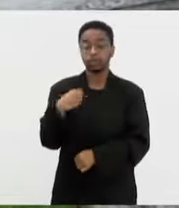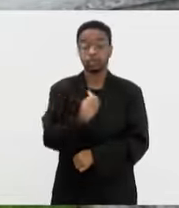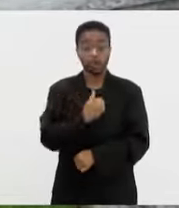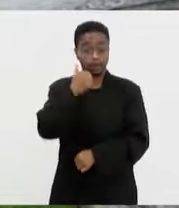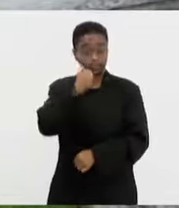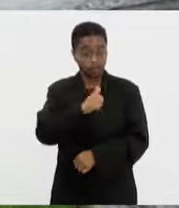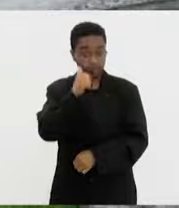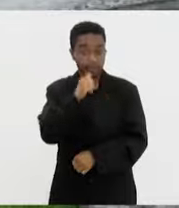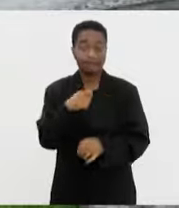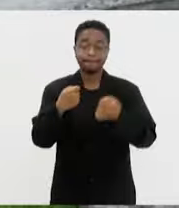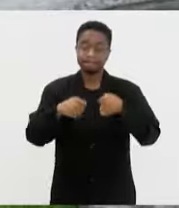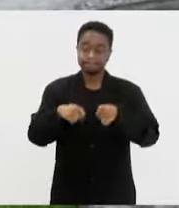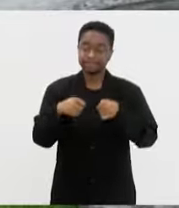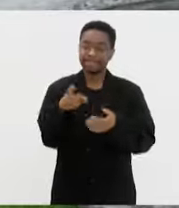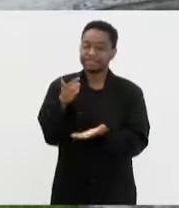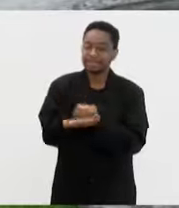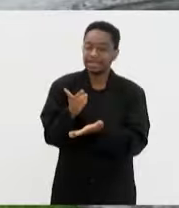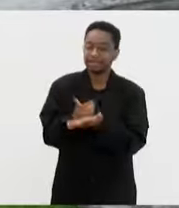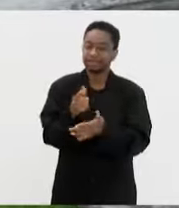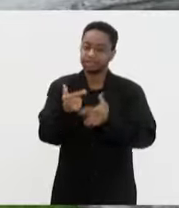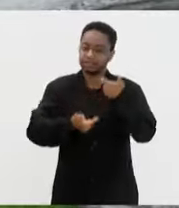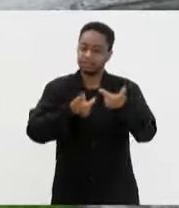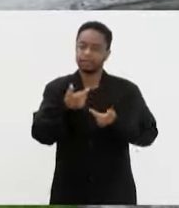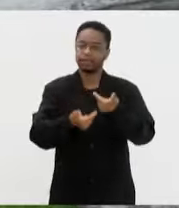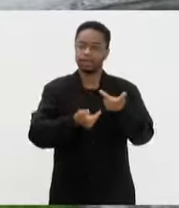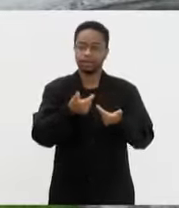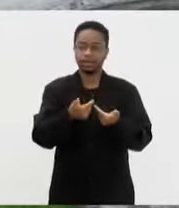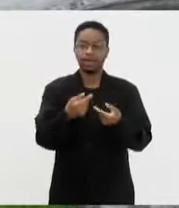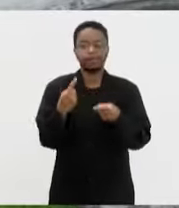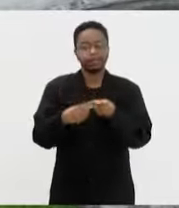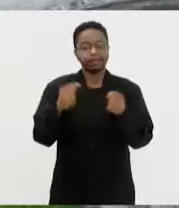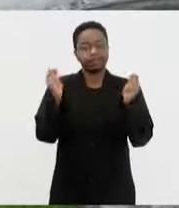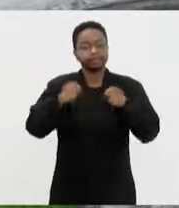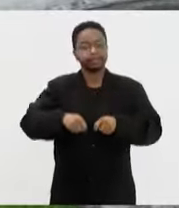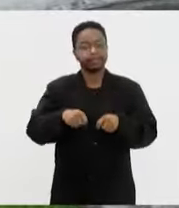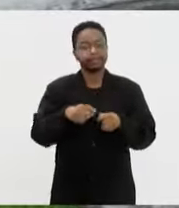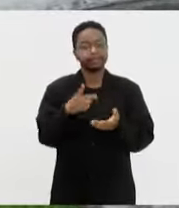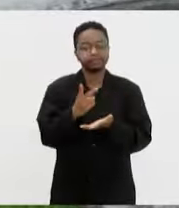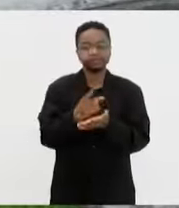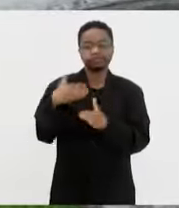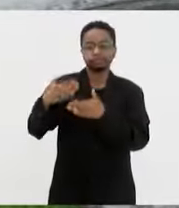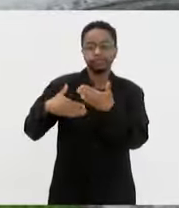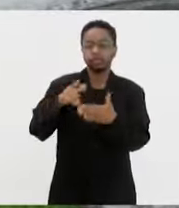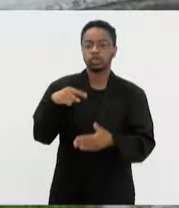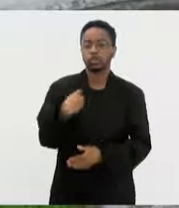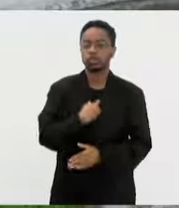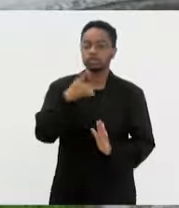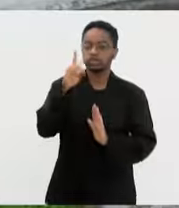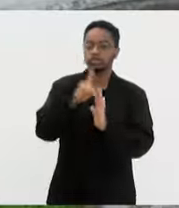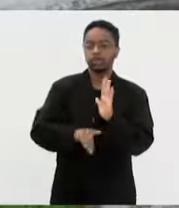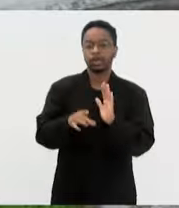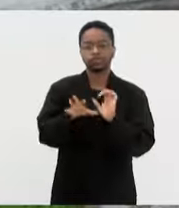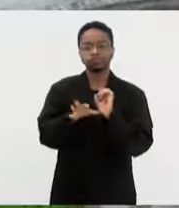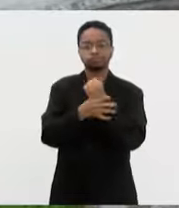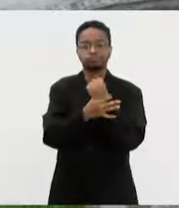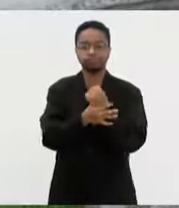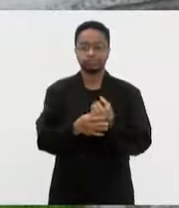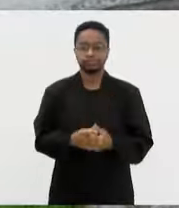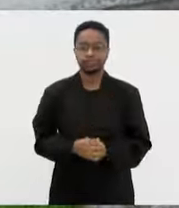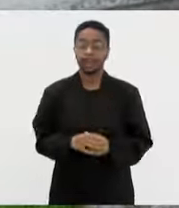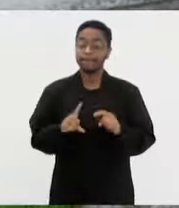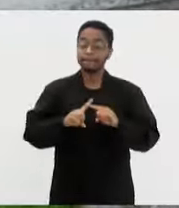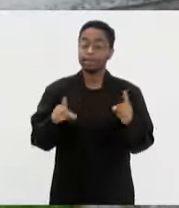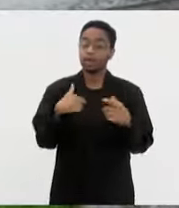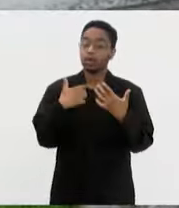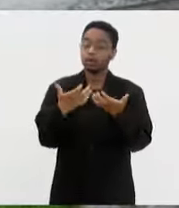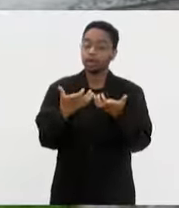mulheres, temos que estar sempre trabalhando para que cada vez mais os nossos direitos sejam garantidos. Mas eu quero